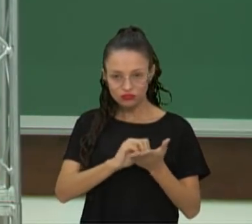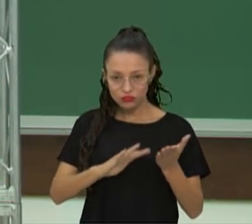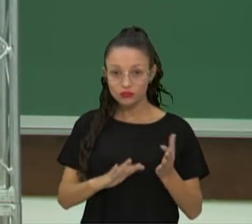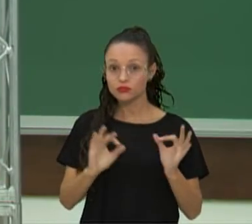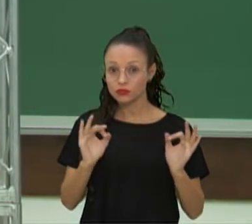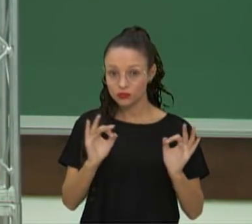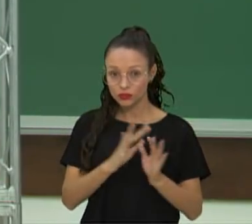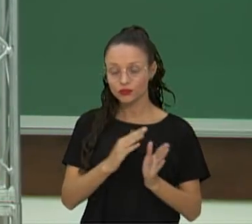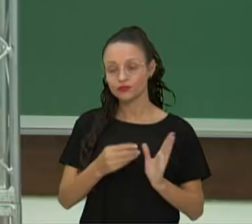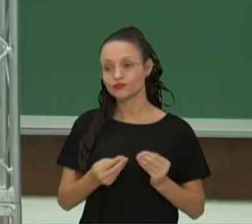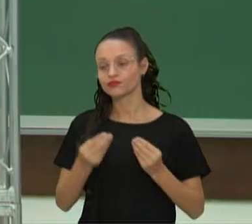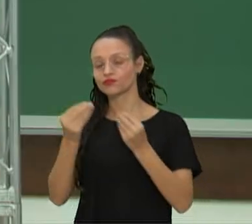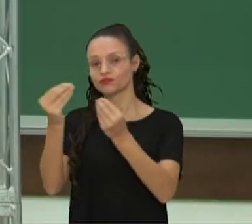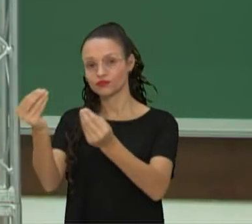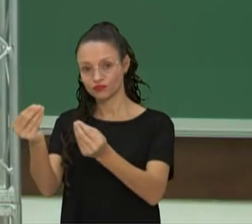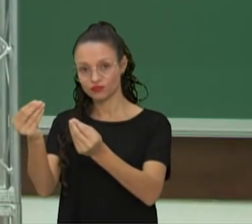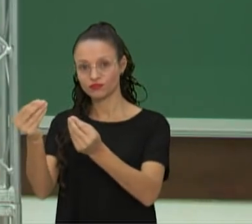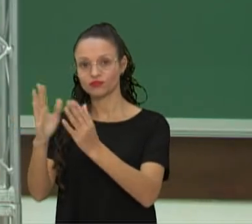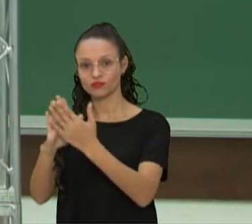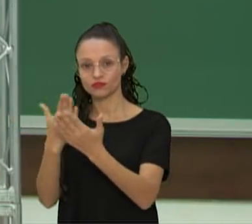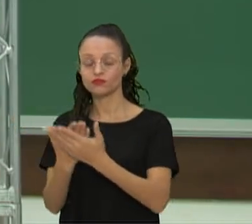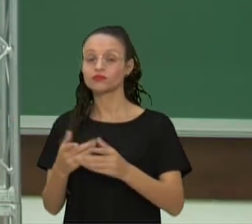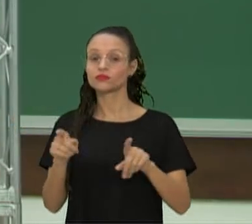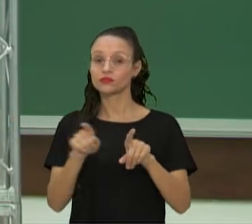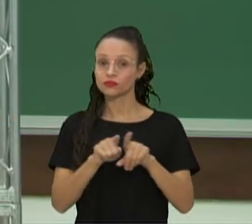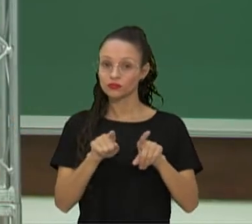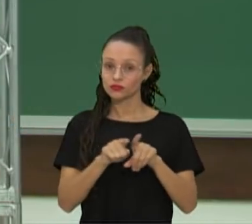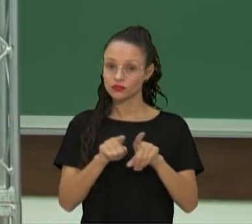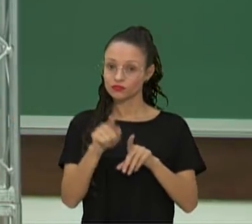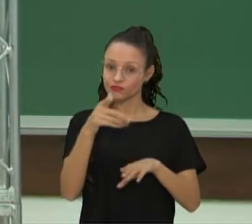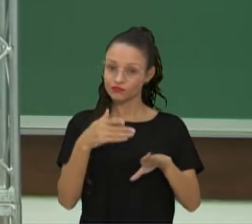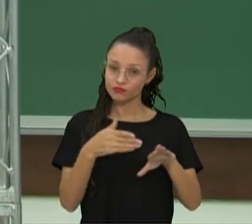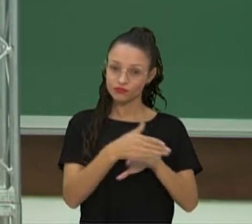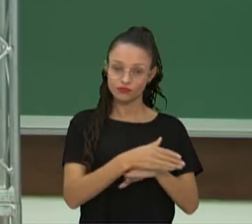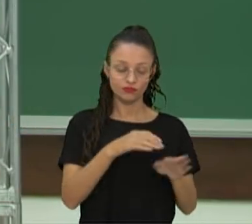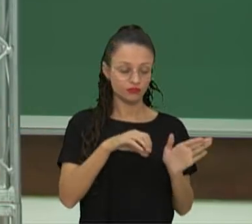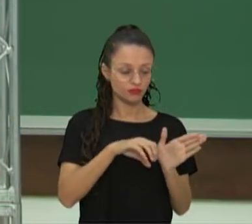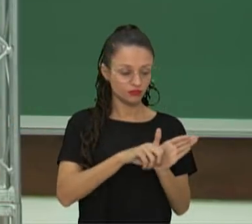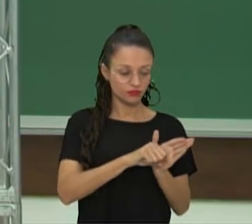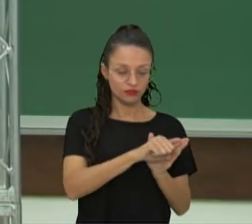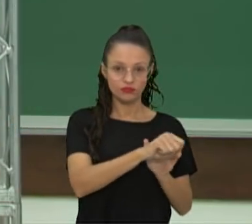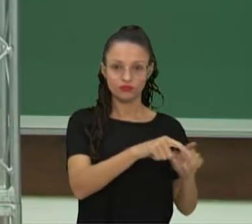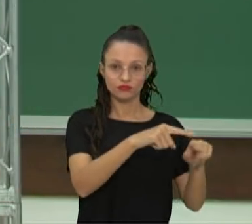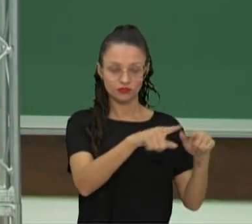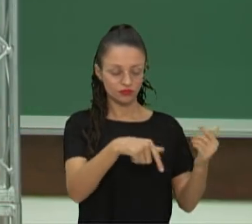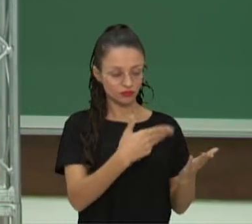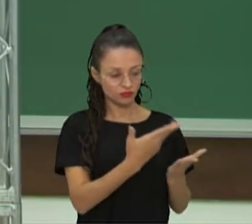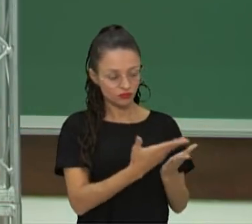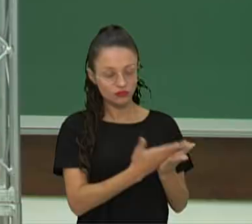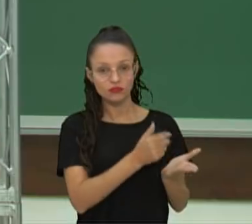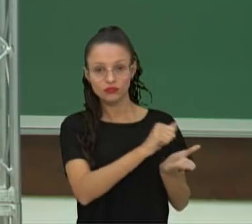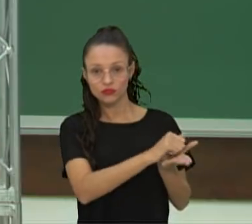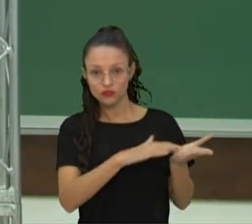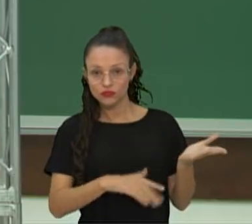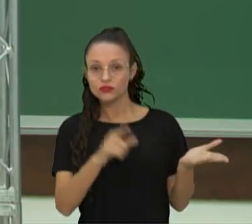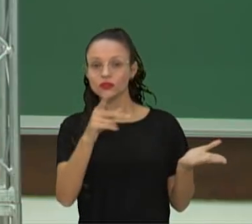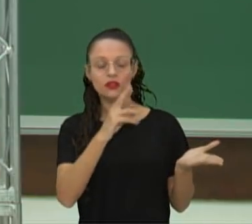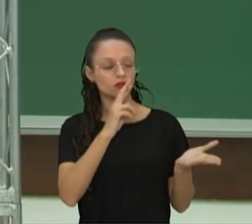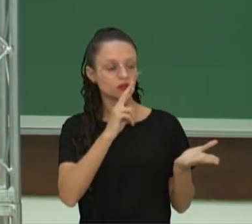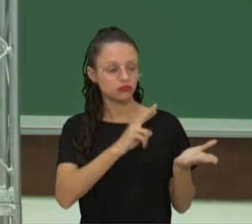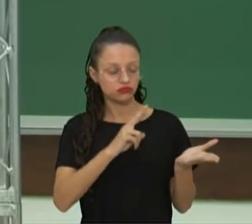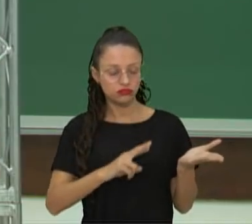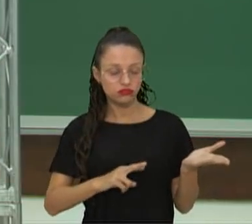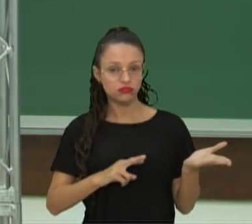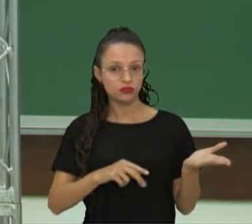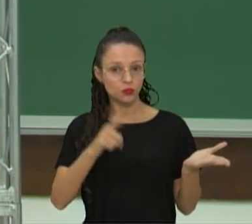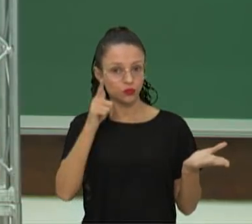caderno. E não esqueça também de resolver o exercício que tem aí no aplicativo de vocês. Tá? Tem um exercíciozinho da aula de hoje, resolve esse exercício